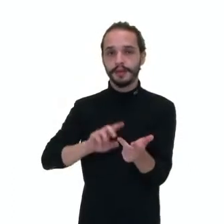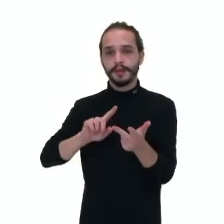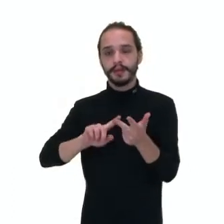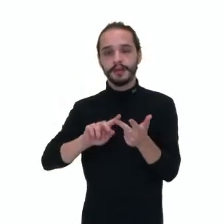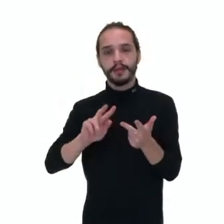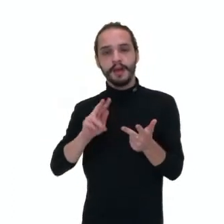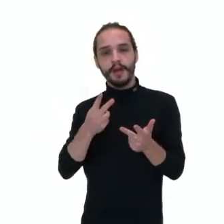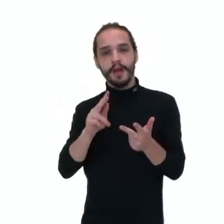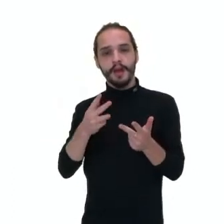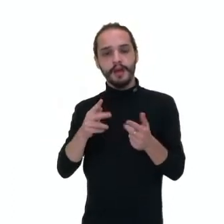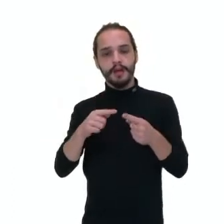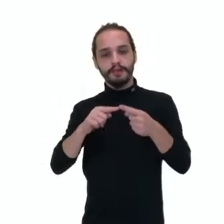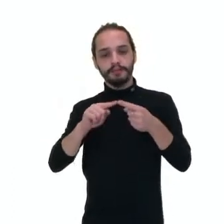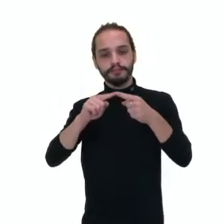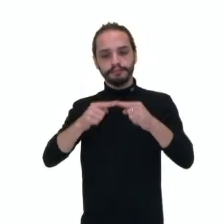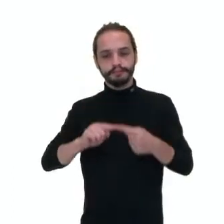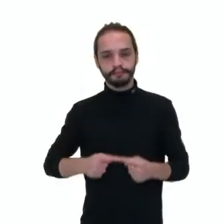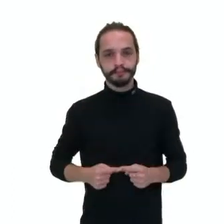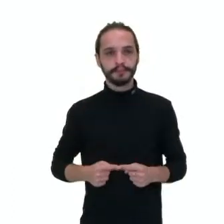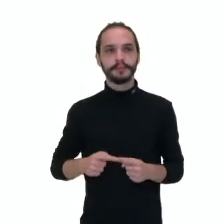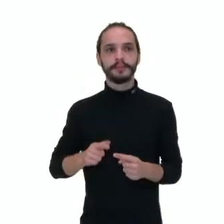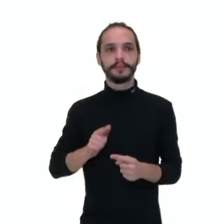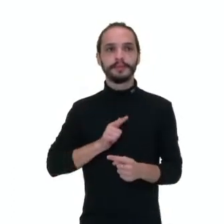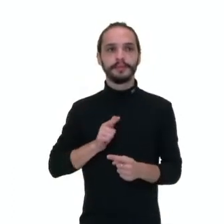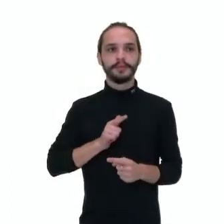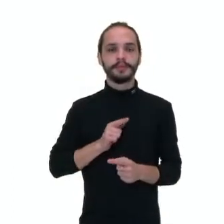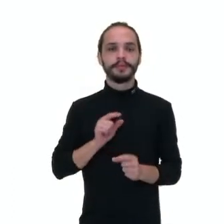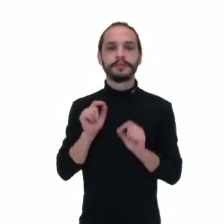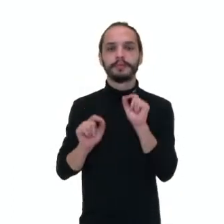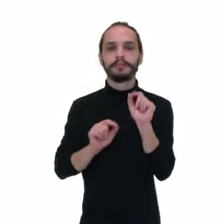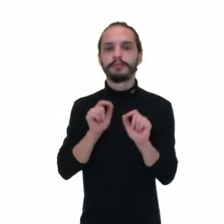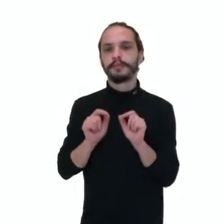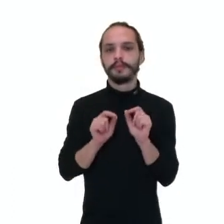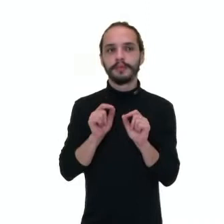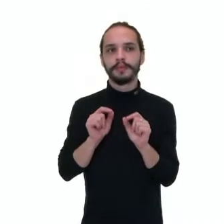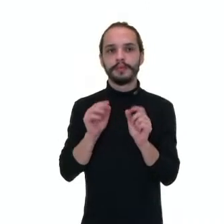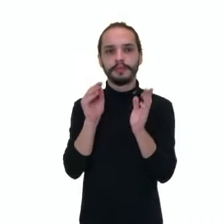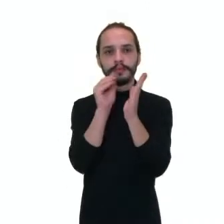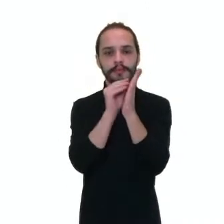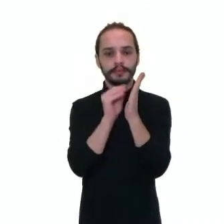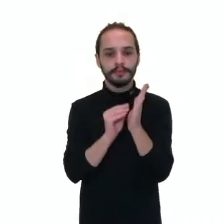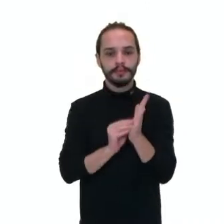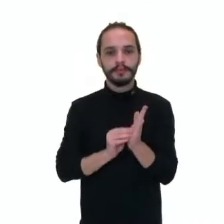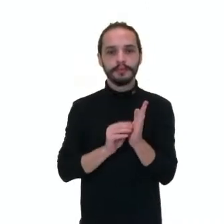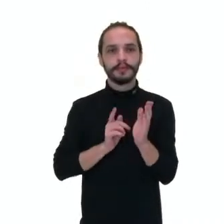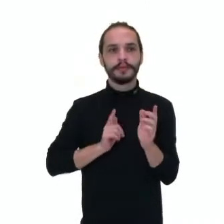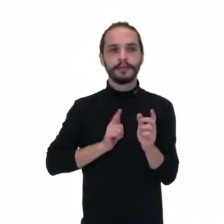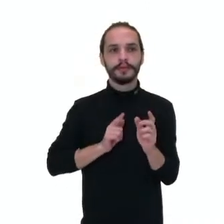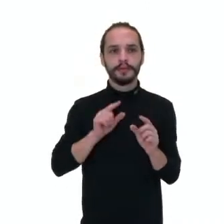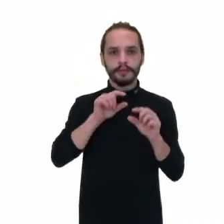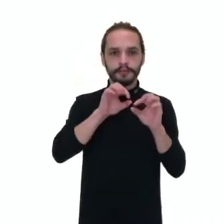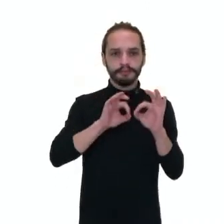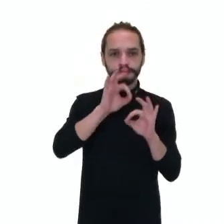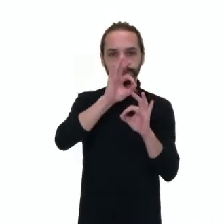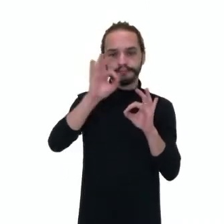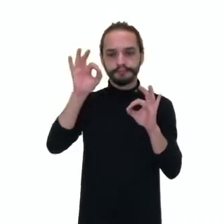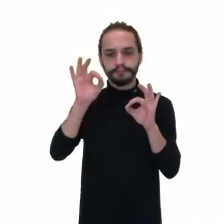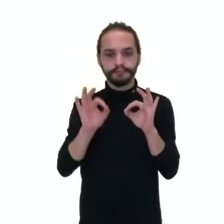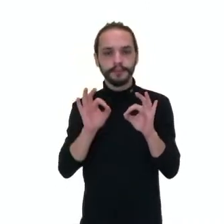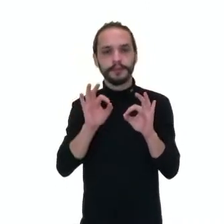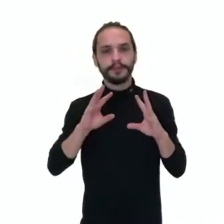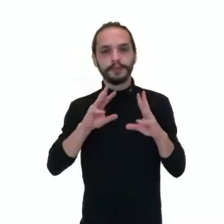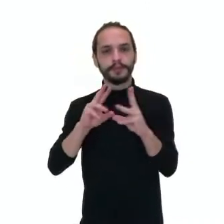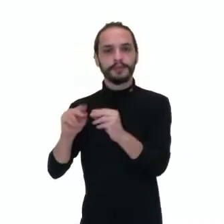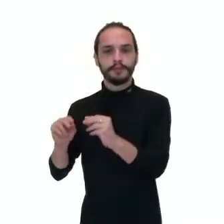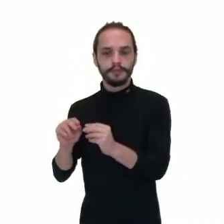e eles vão ser codificados, vamos falar dessa forma, mediante a notação musical. A notação musical é toda a parte escrita da música, então nós